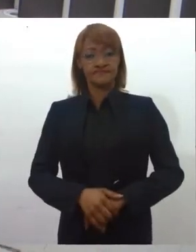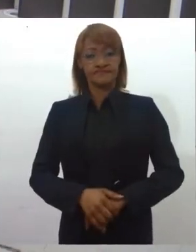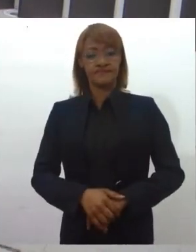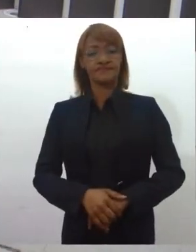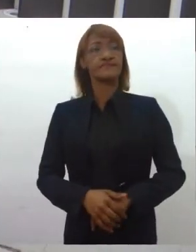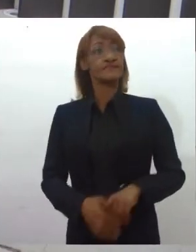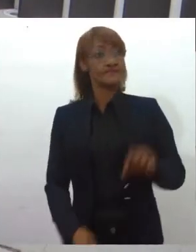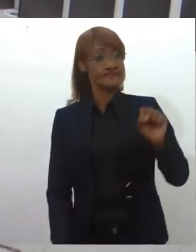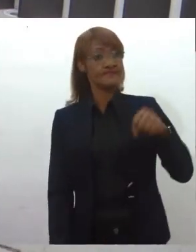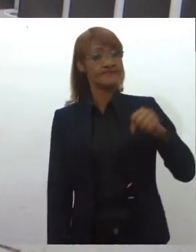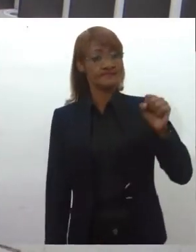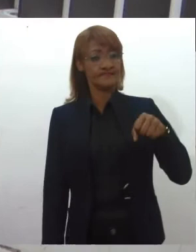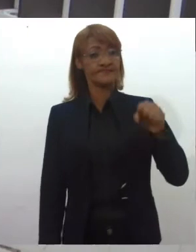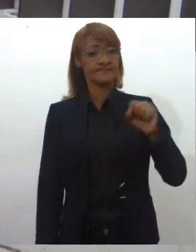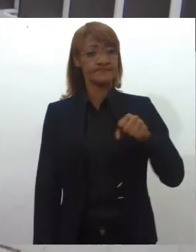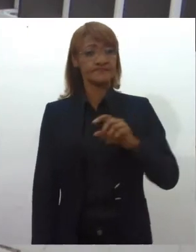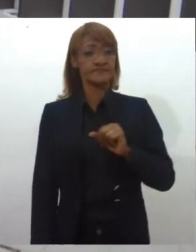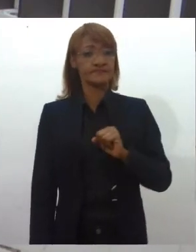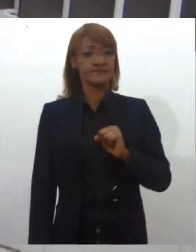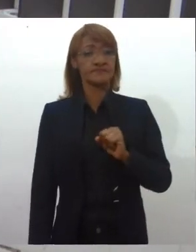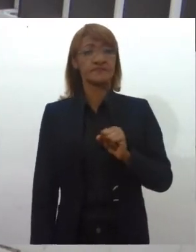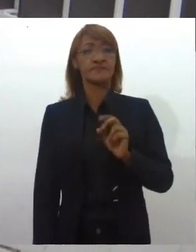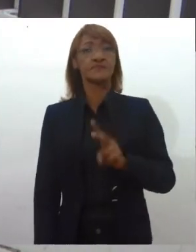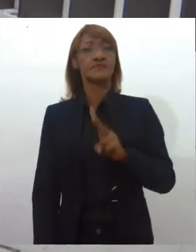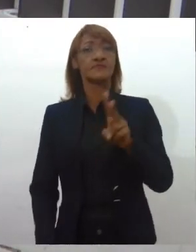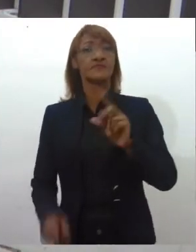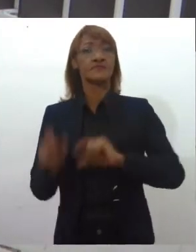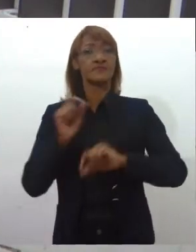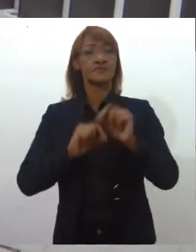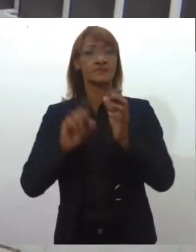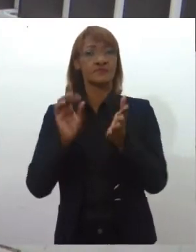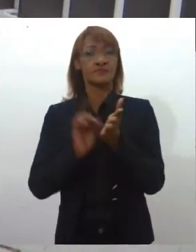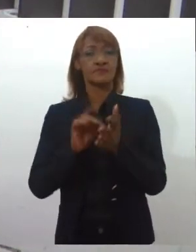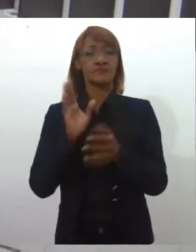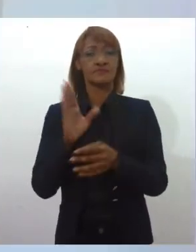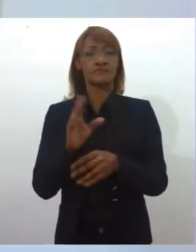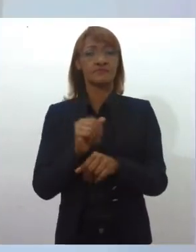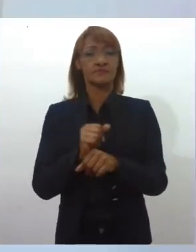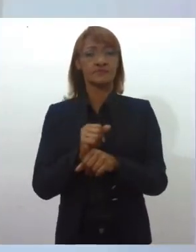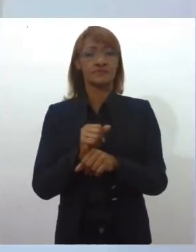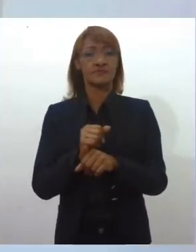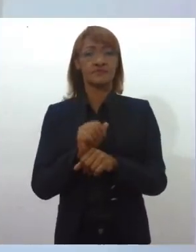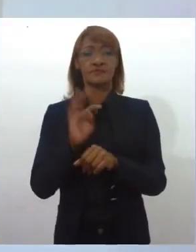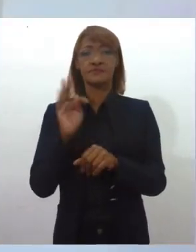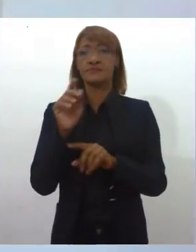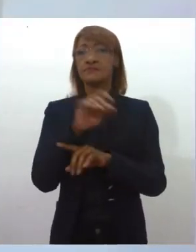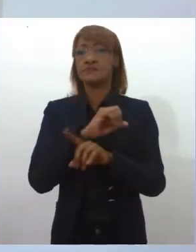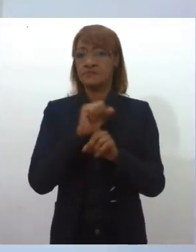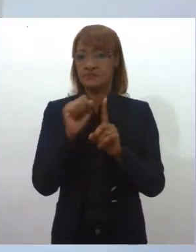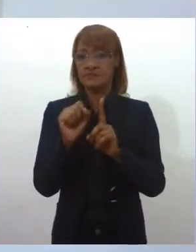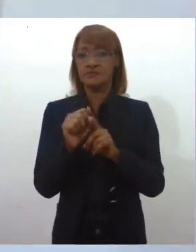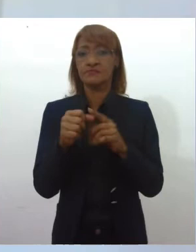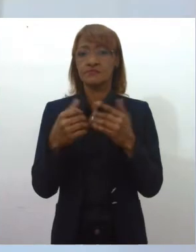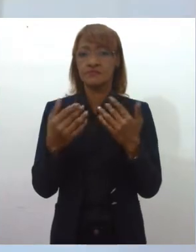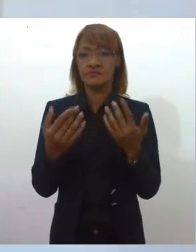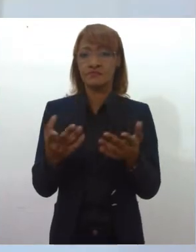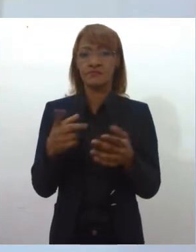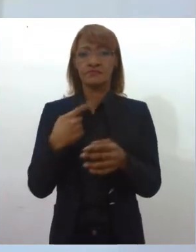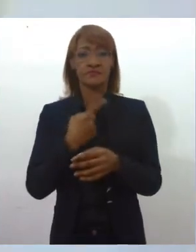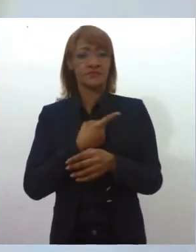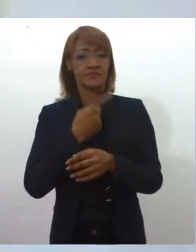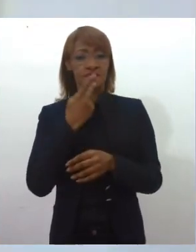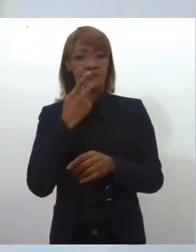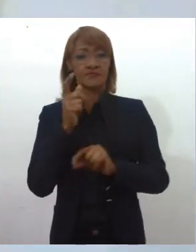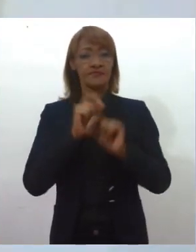Sim, sim. E cada vez aproximar mais, né, na realidade, esses resultados para a sociedade, até mesmo para essa questão de